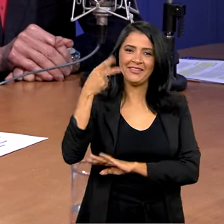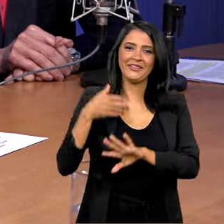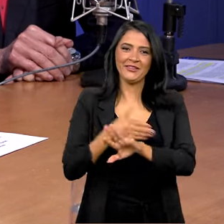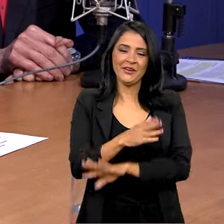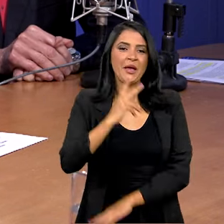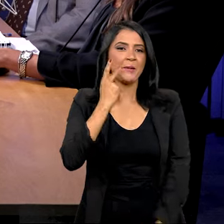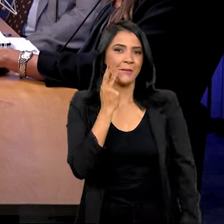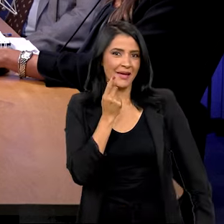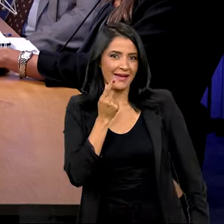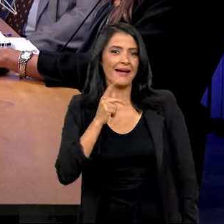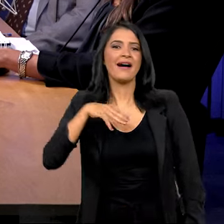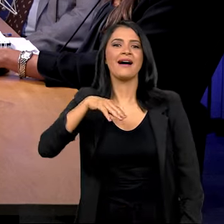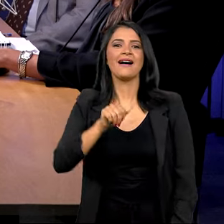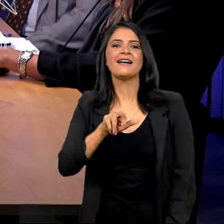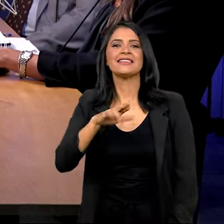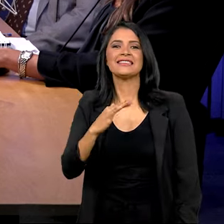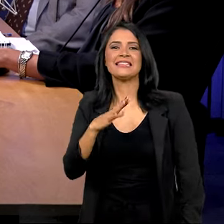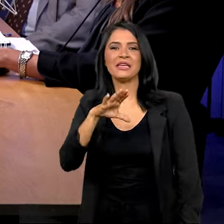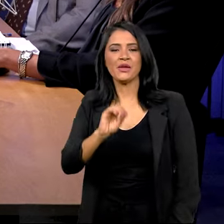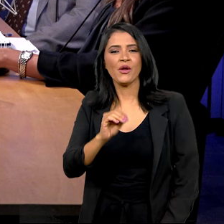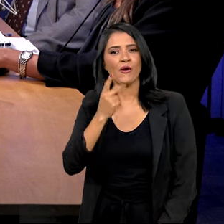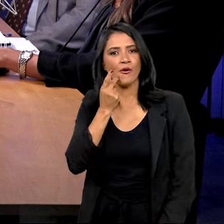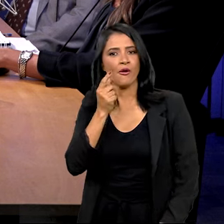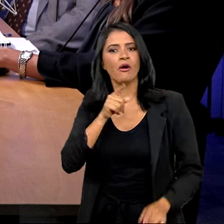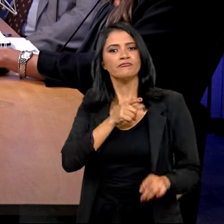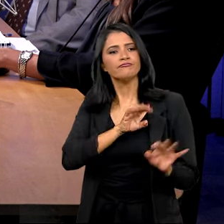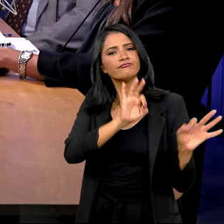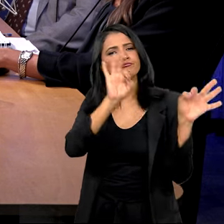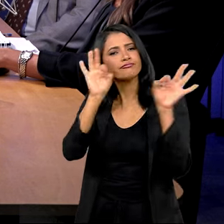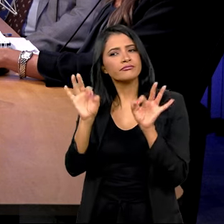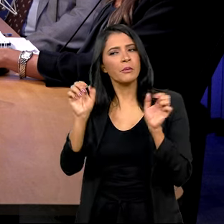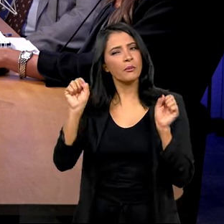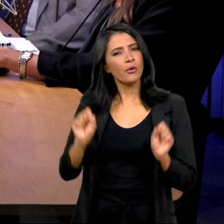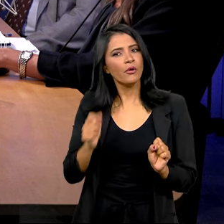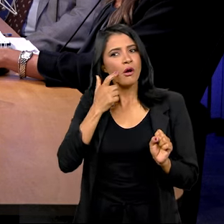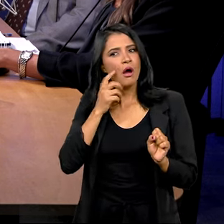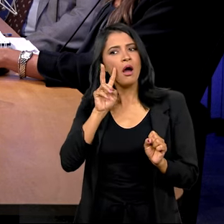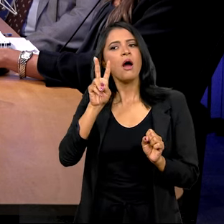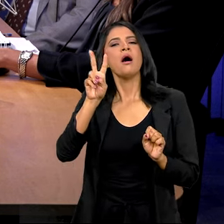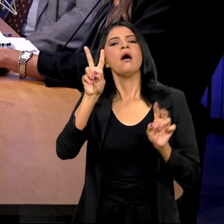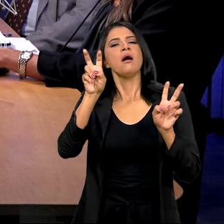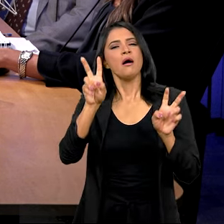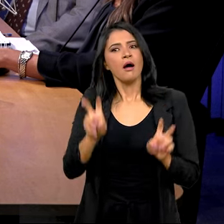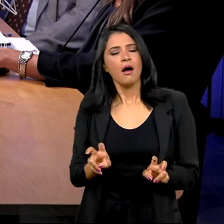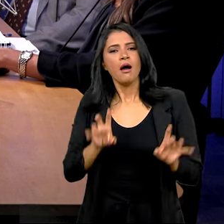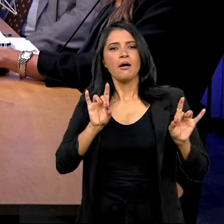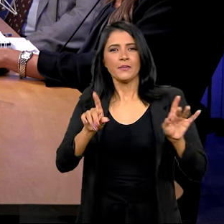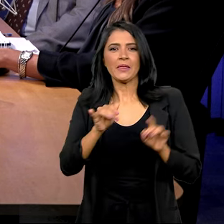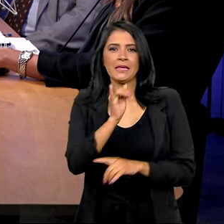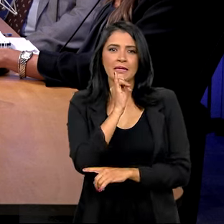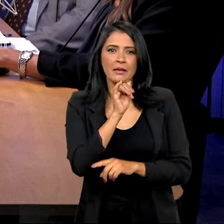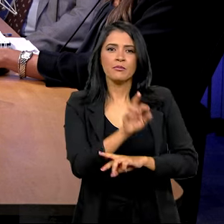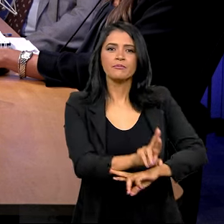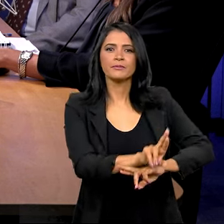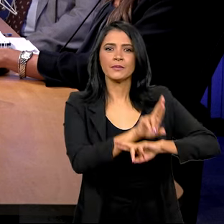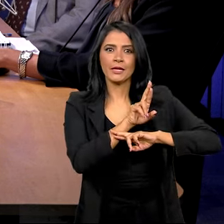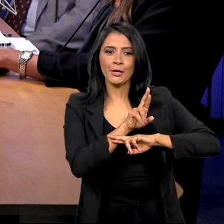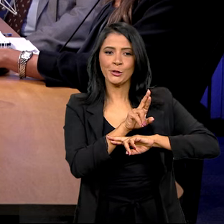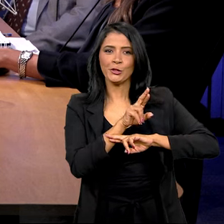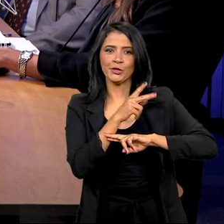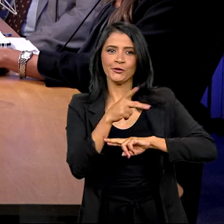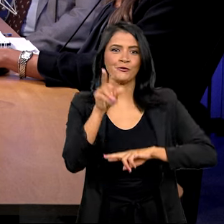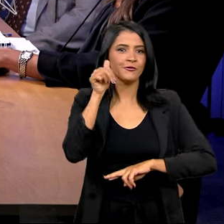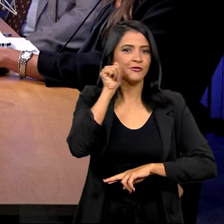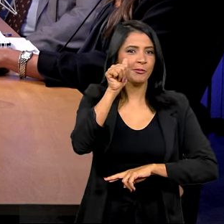foi em Maceió a gente pode acompanhar e e alguns assuntos tiveram muito destaque né Por exemplo representatividade